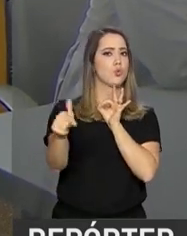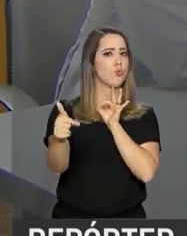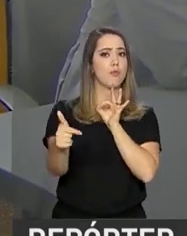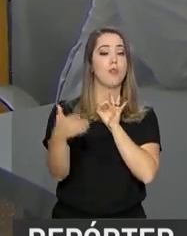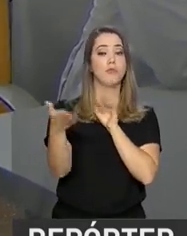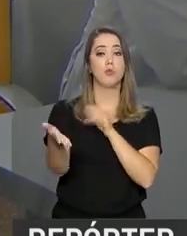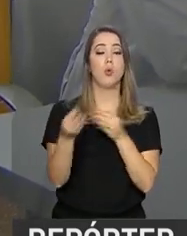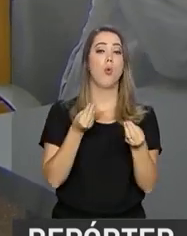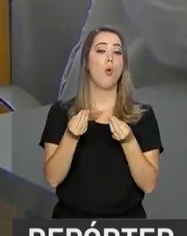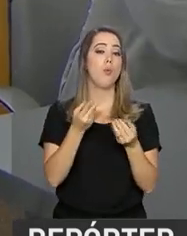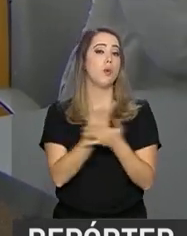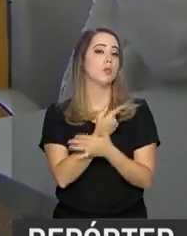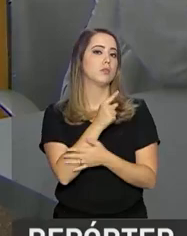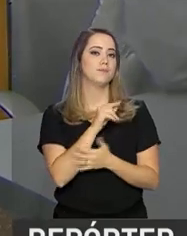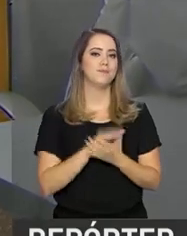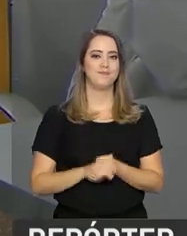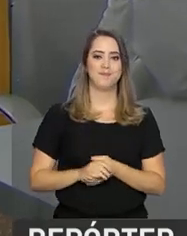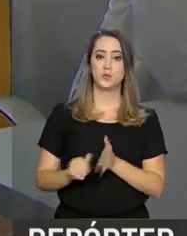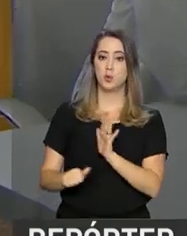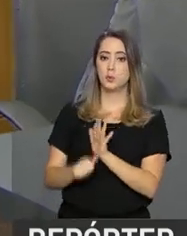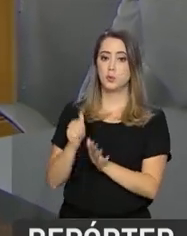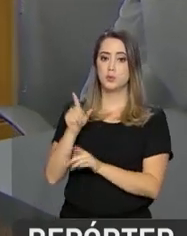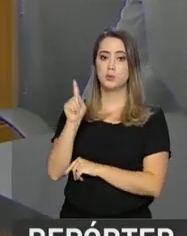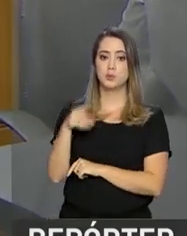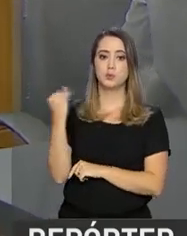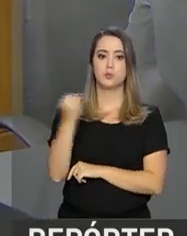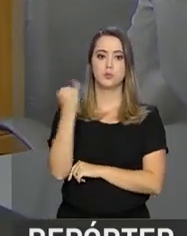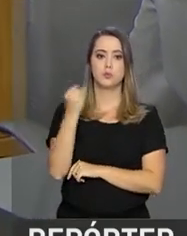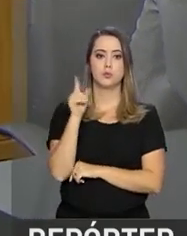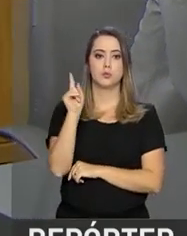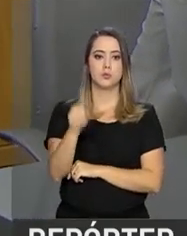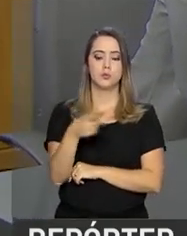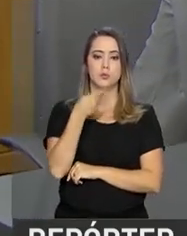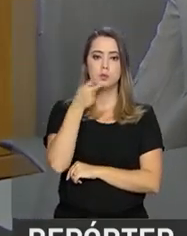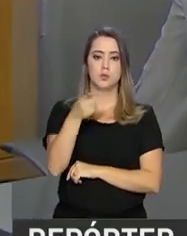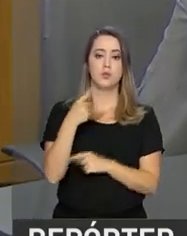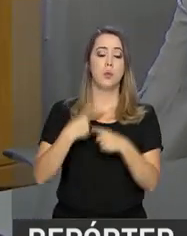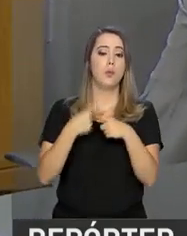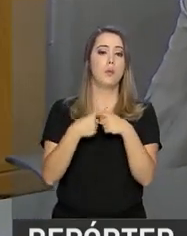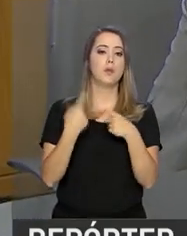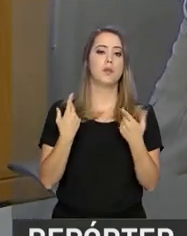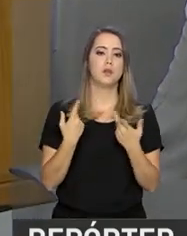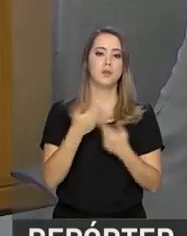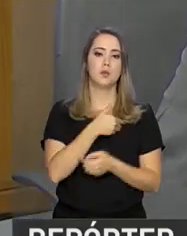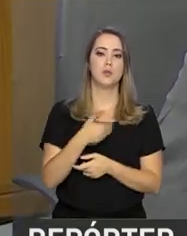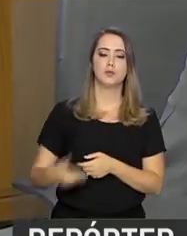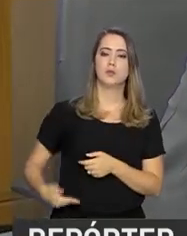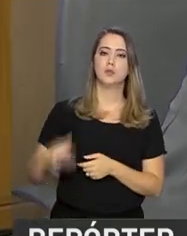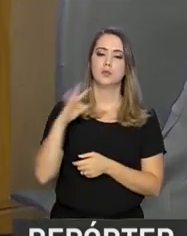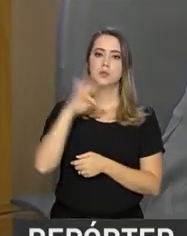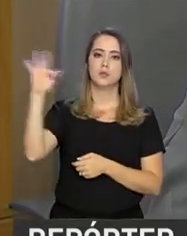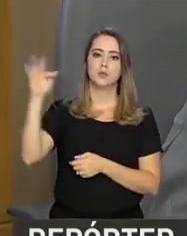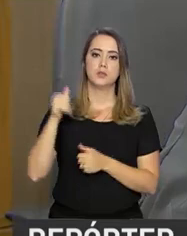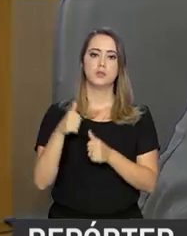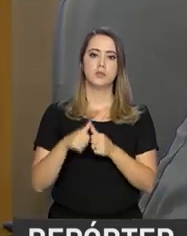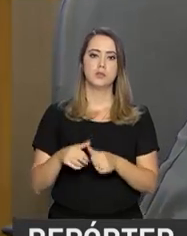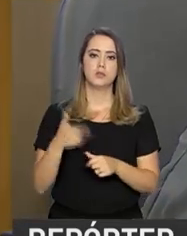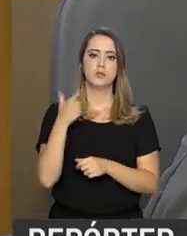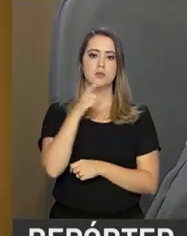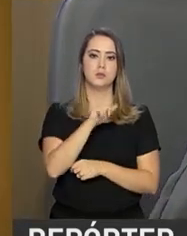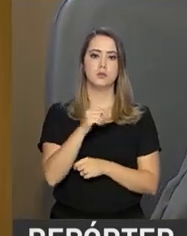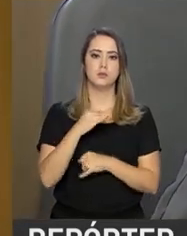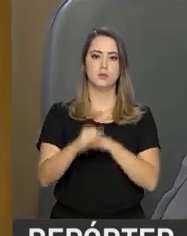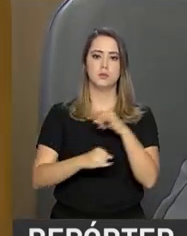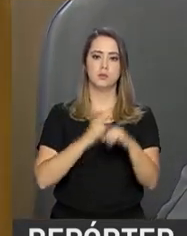vai ser possível em primeiro lugar é importante e registral porque o governo federal vai conseguir